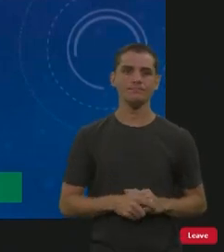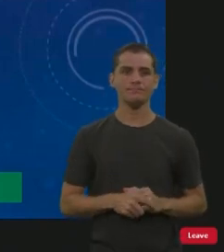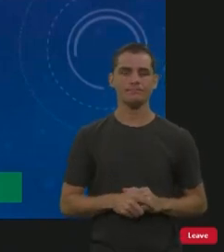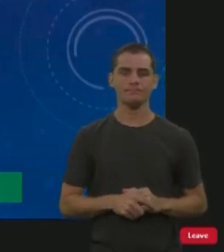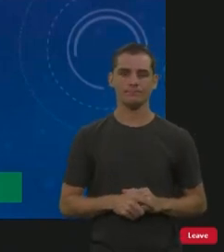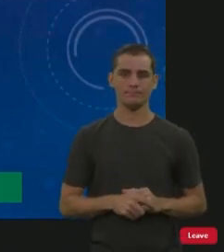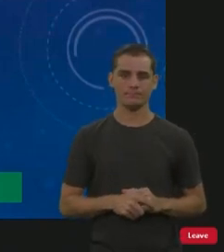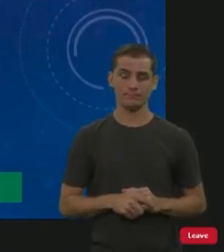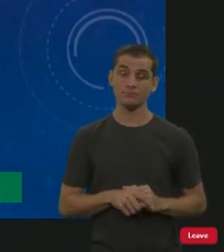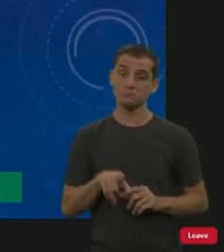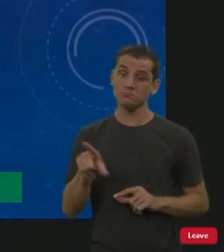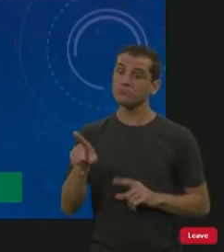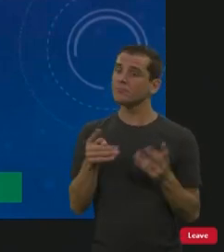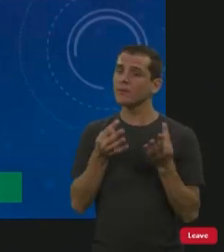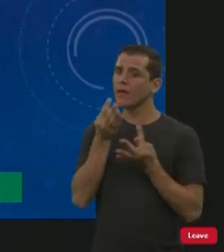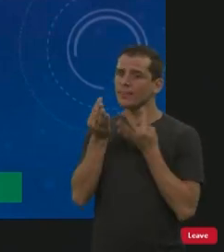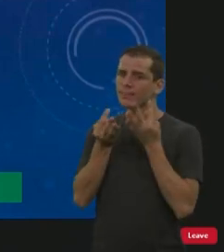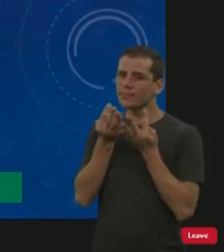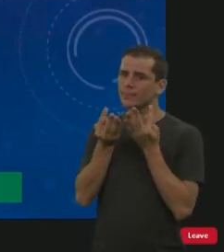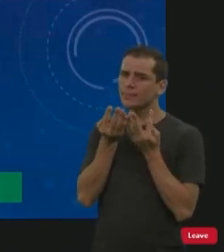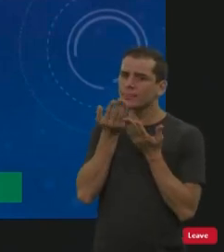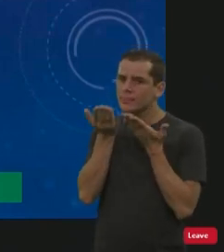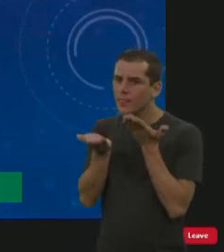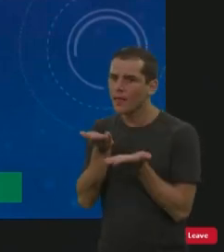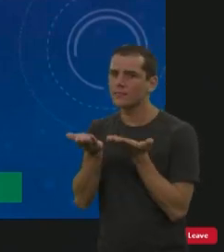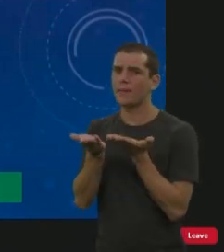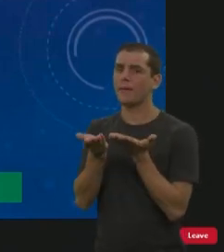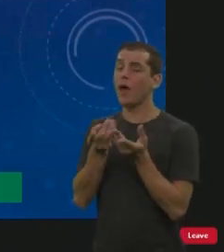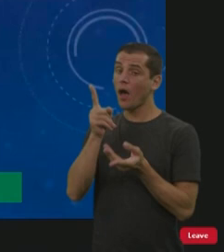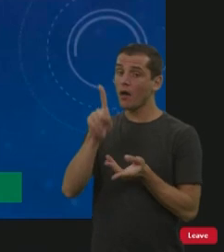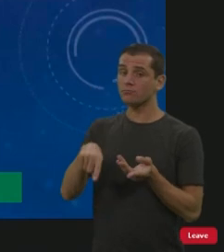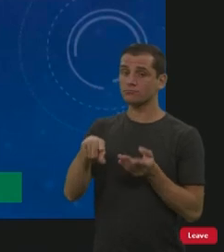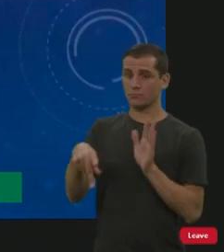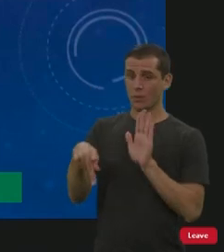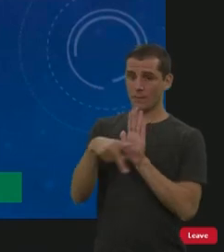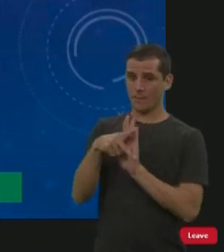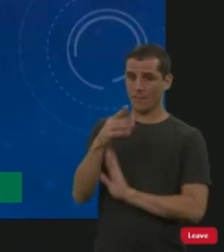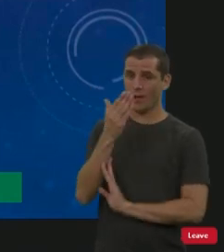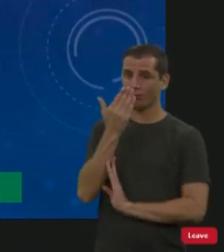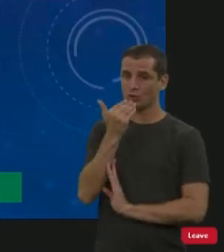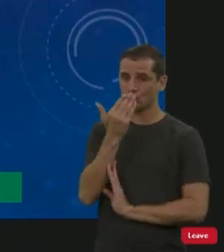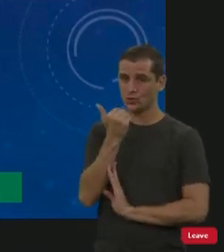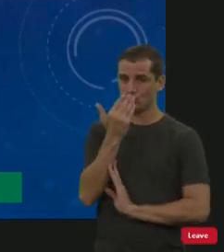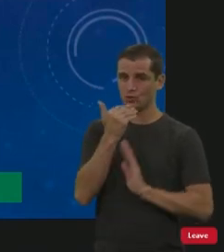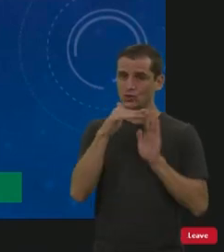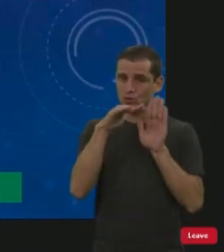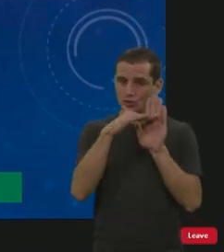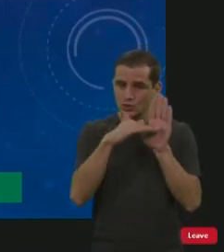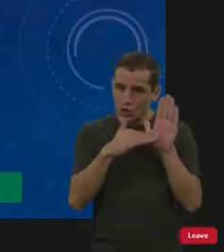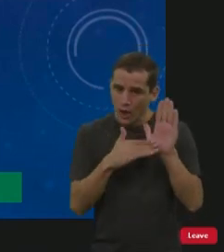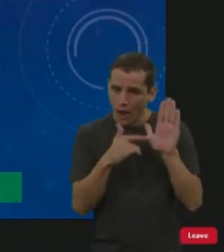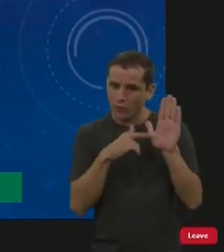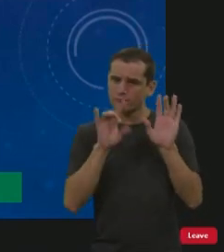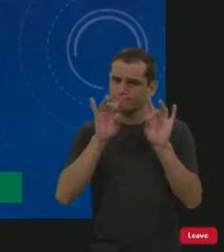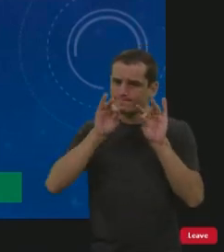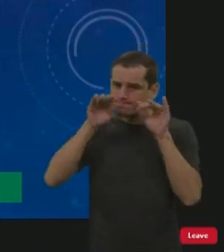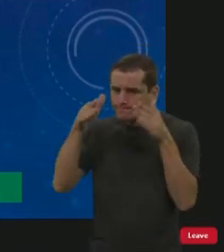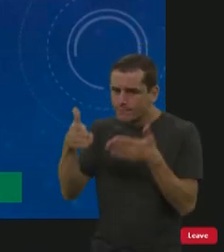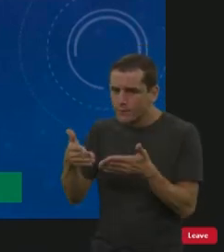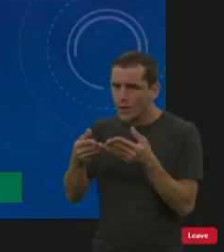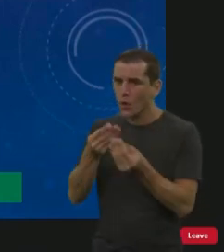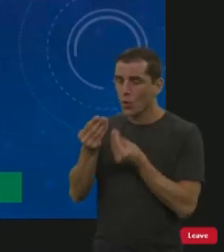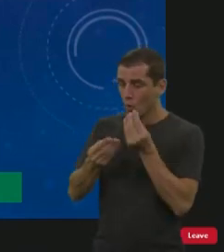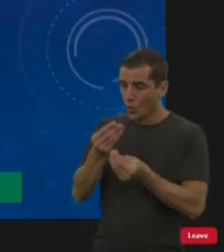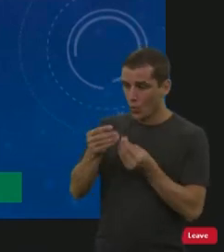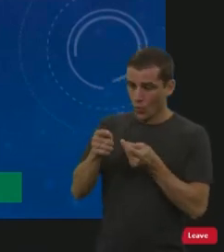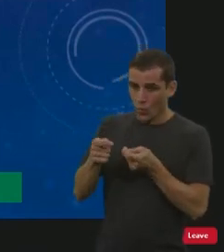O tratamento, então, a gente entrou com a dieta específica, né, com a restrição das gorduras de cadeia longa e com o